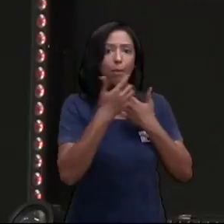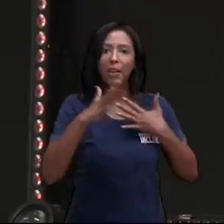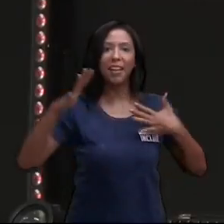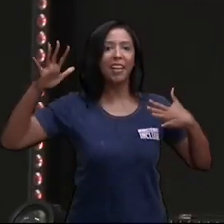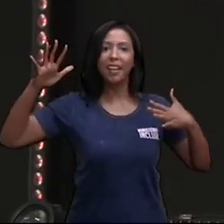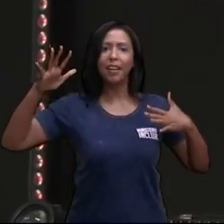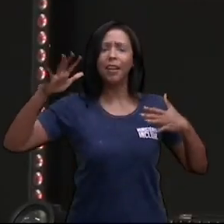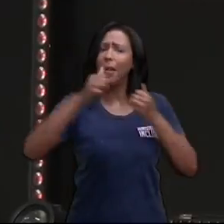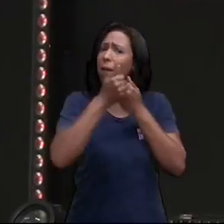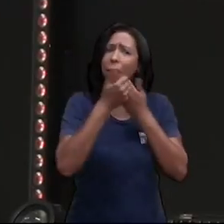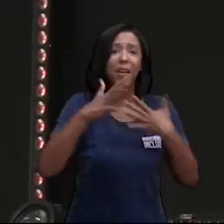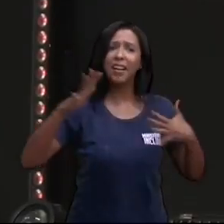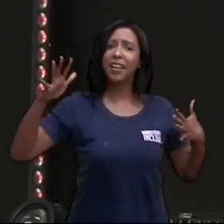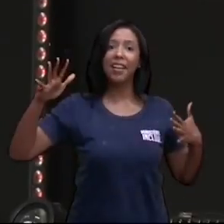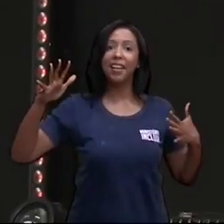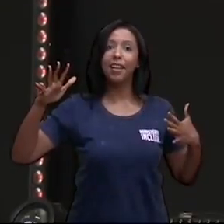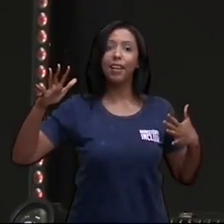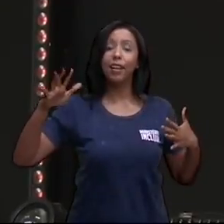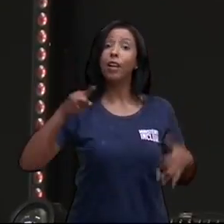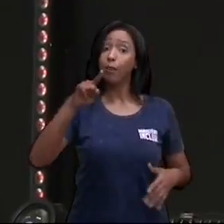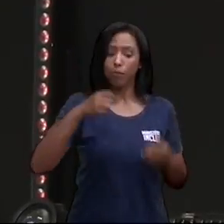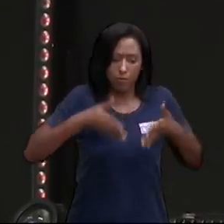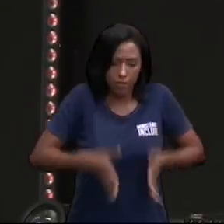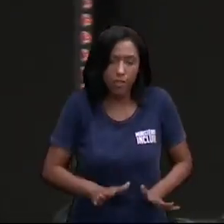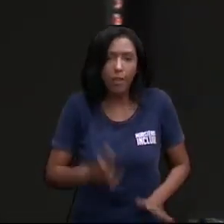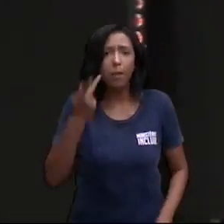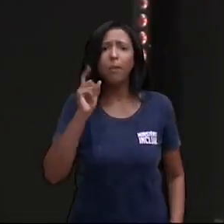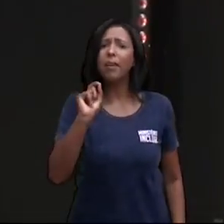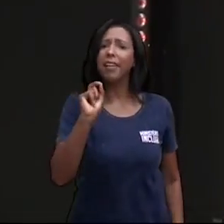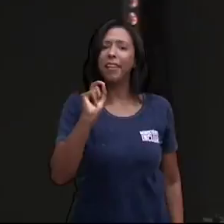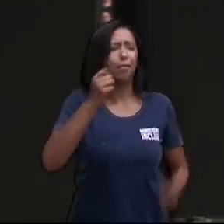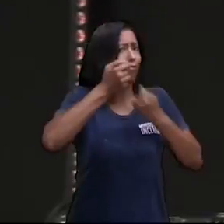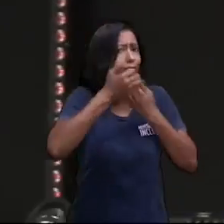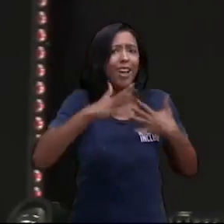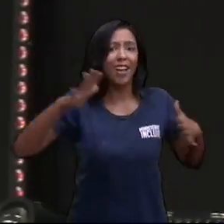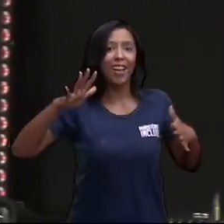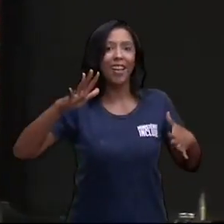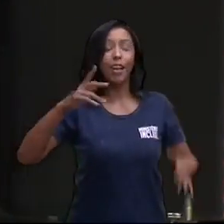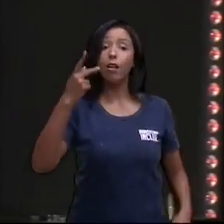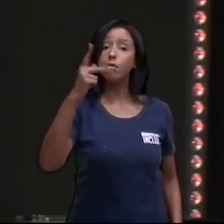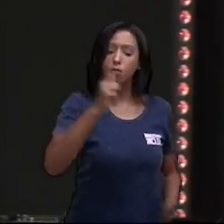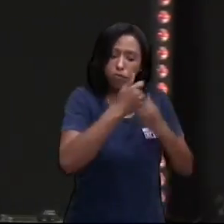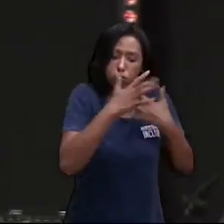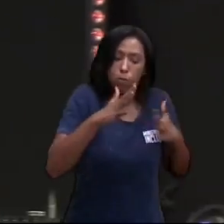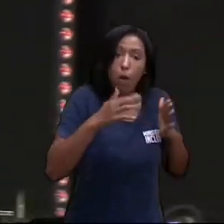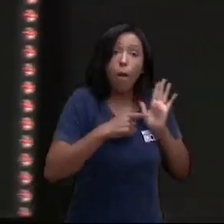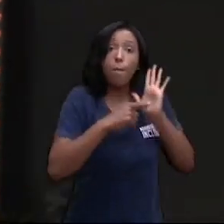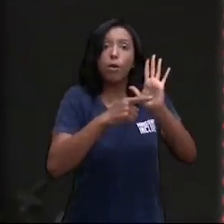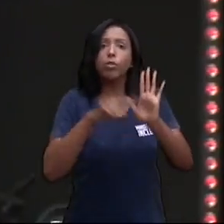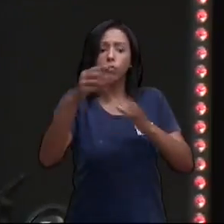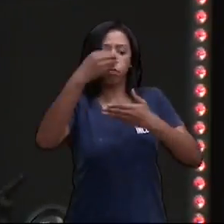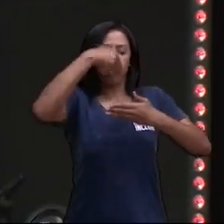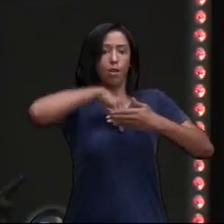e brilhe se você nasceu para brilhar o teu brilho vai revelar a sua